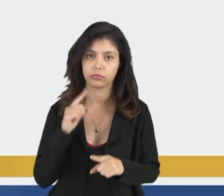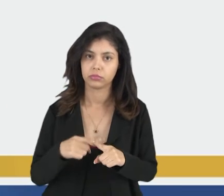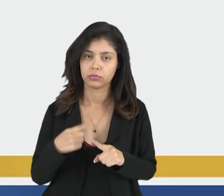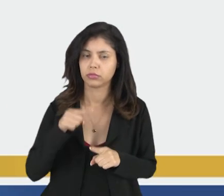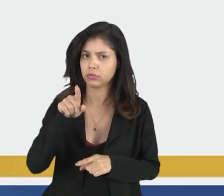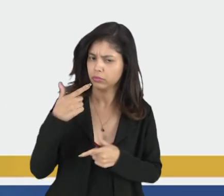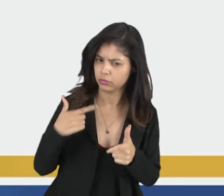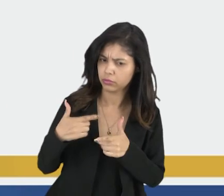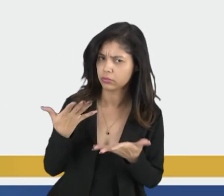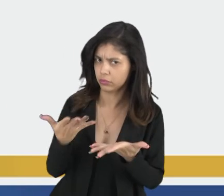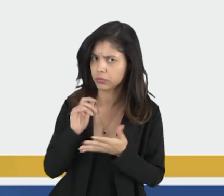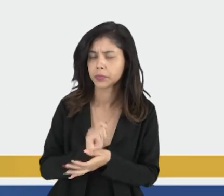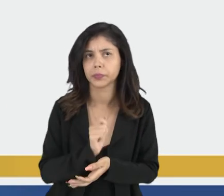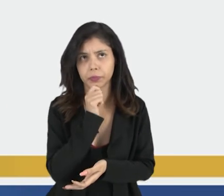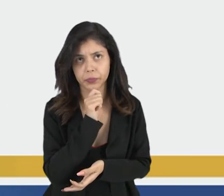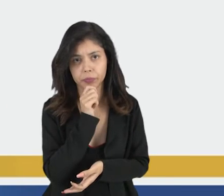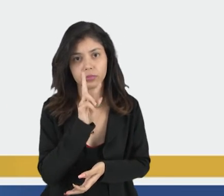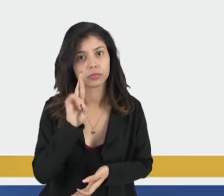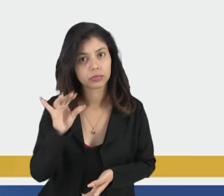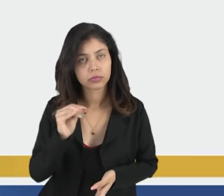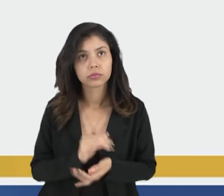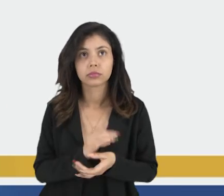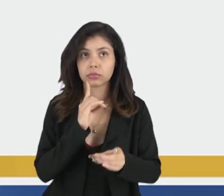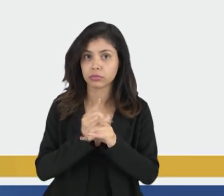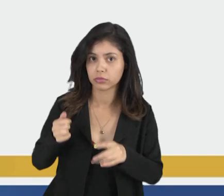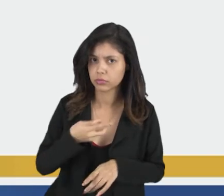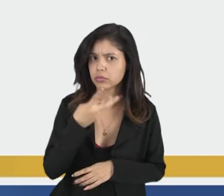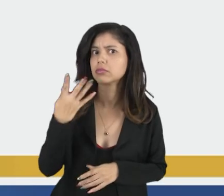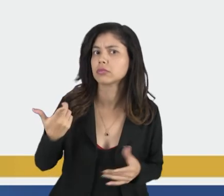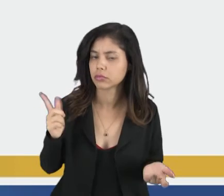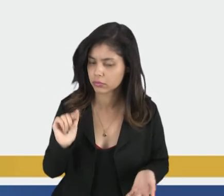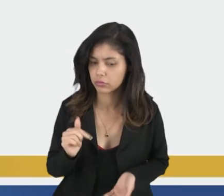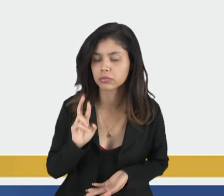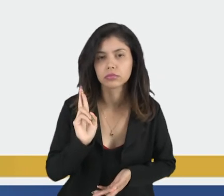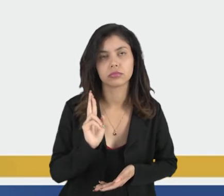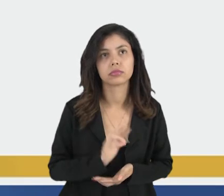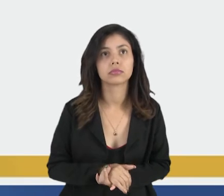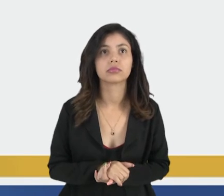estamos trabalhando com um raio, tudo bem? Nós vamos descobrir quanto vale o raio.